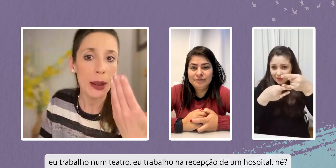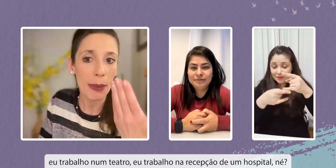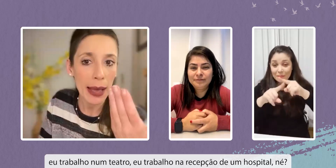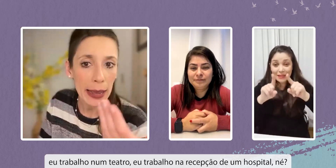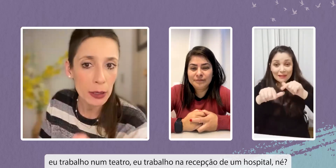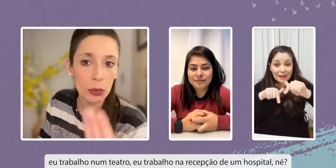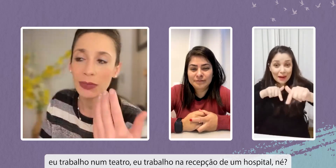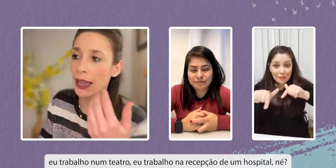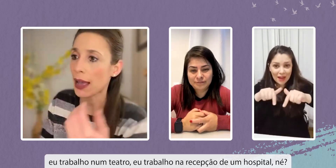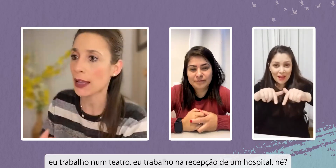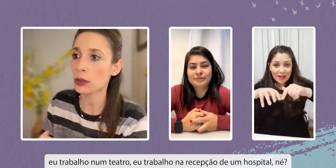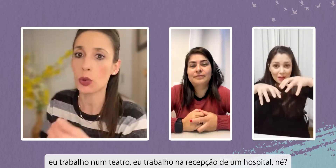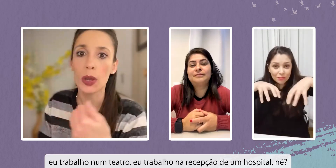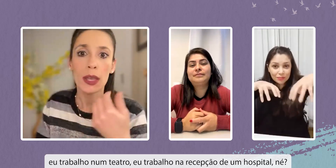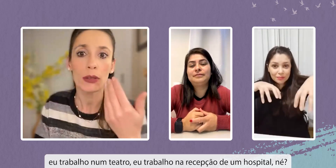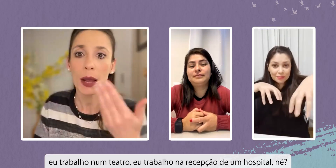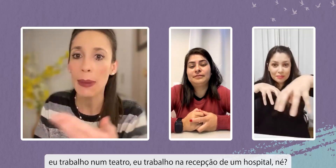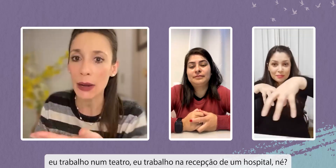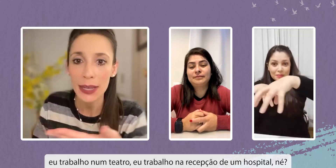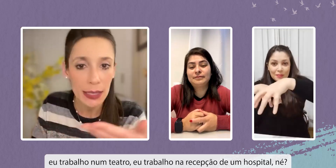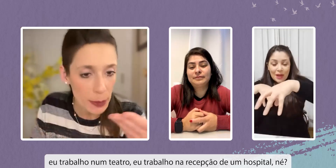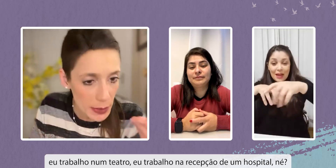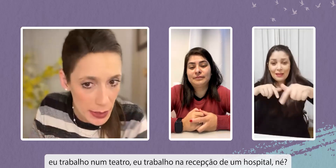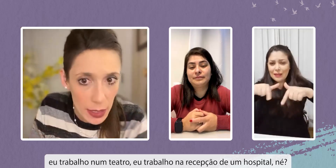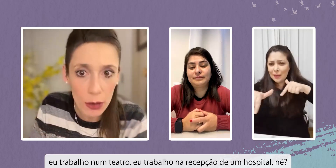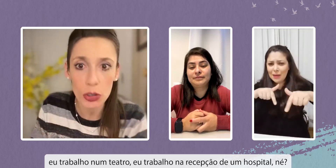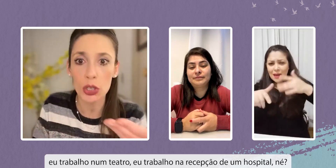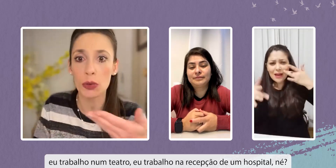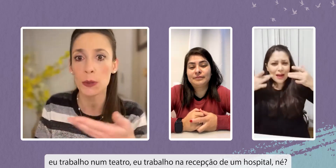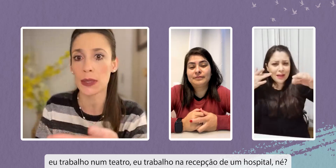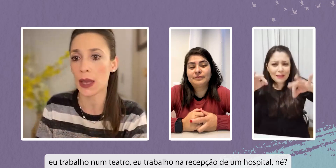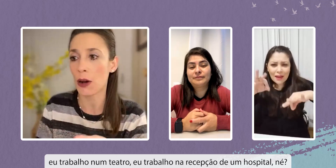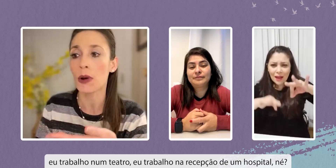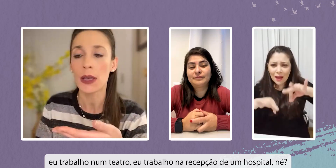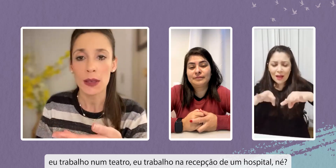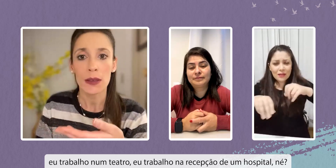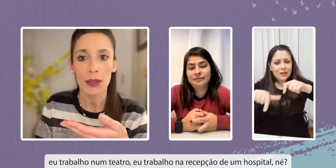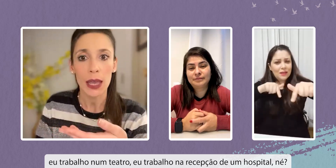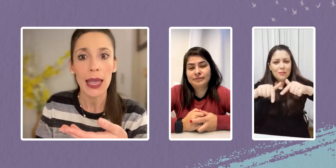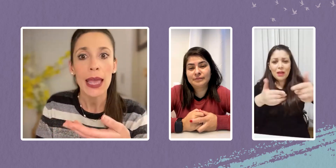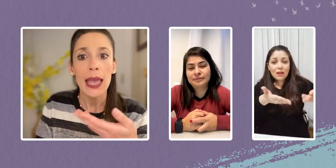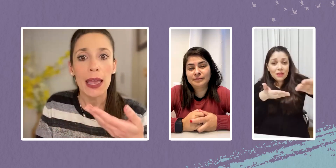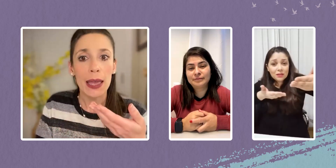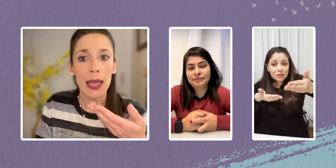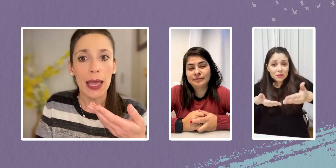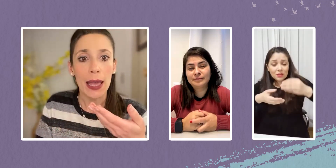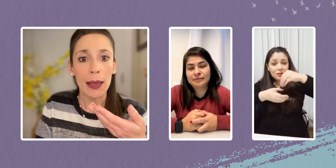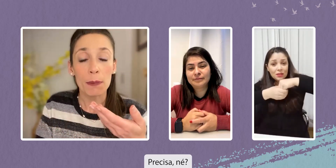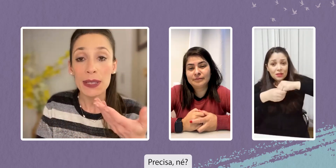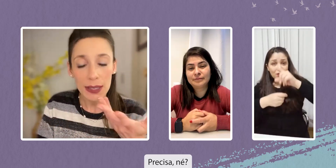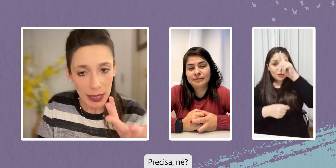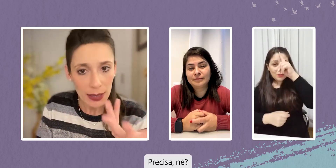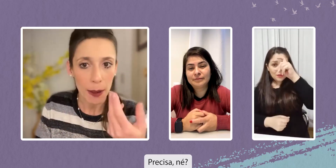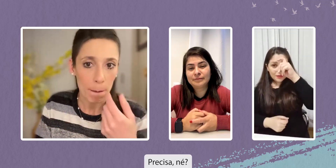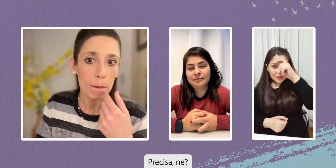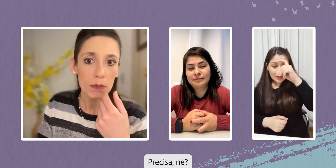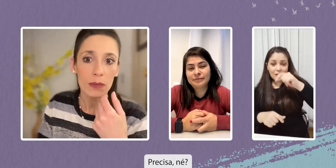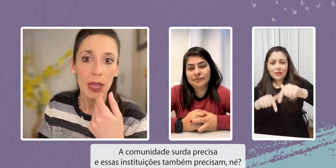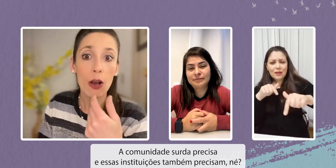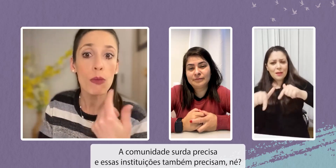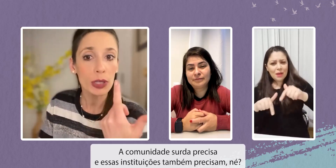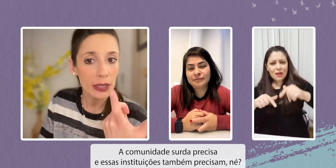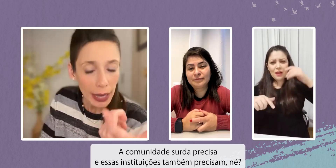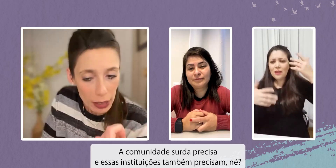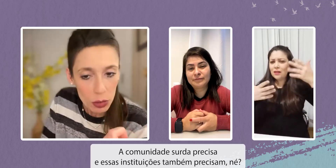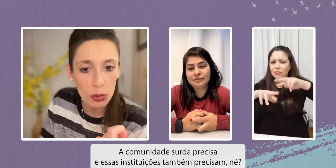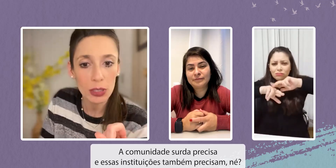eu trabalho num teatro, eu trabalho na recepção de um hospital, né? Precisa, né?